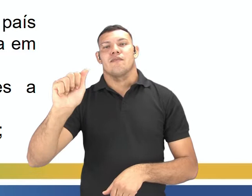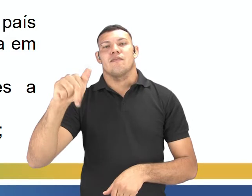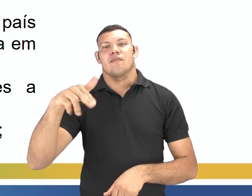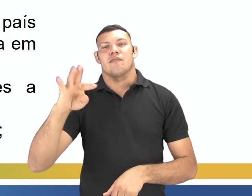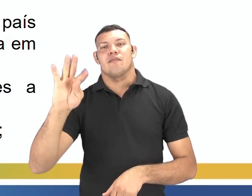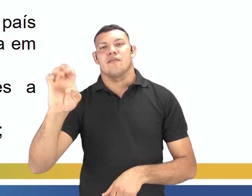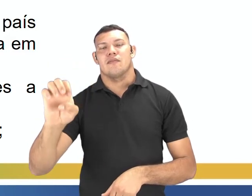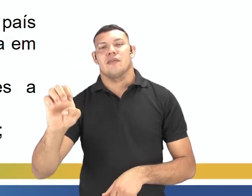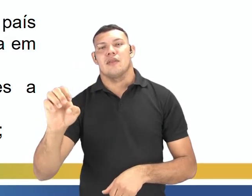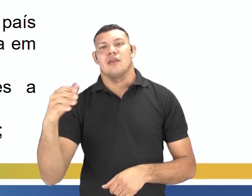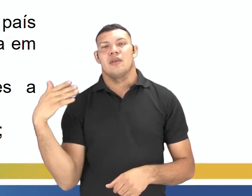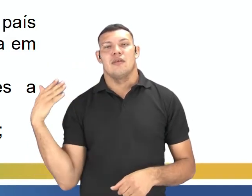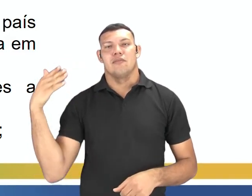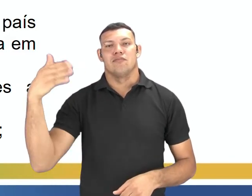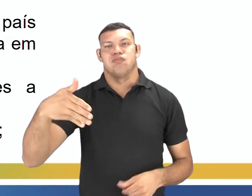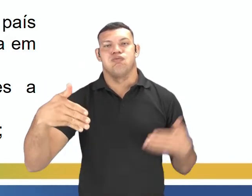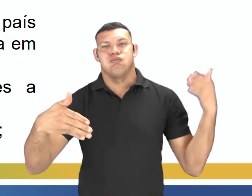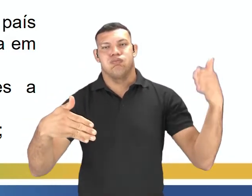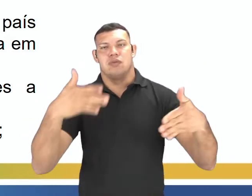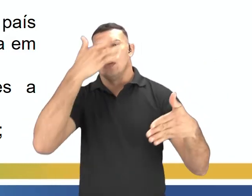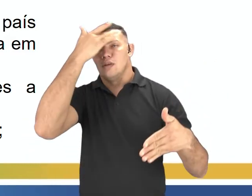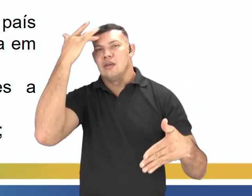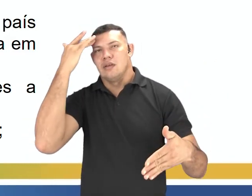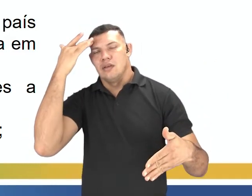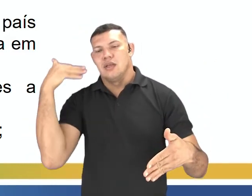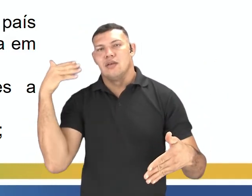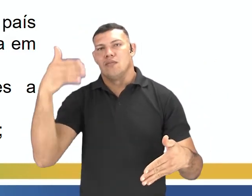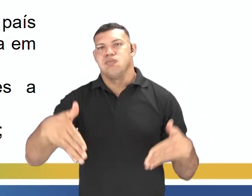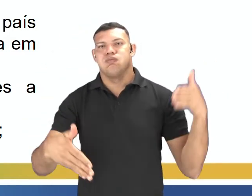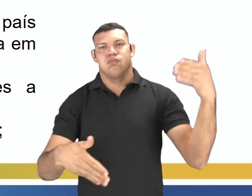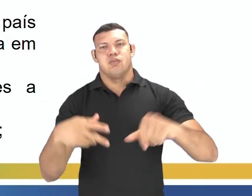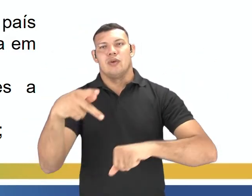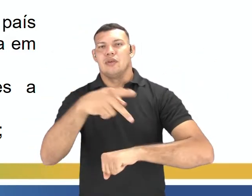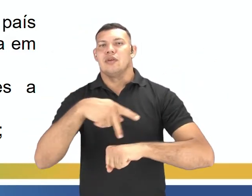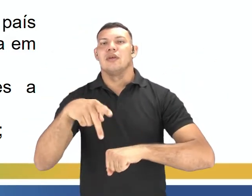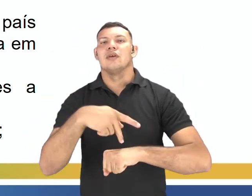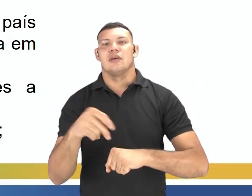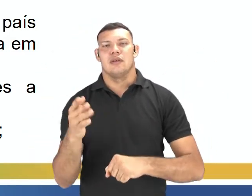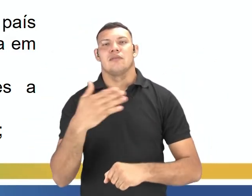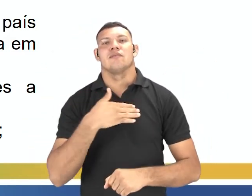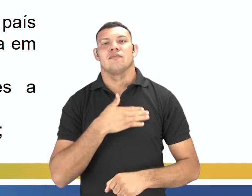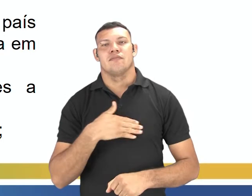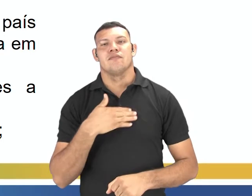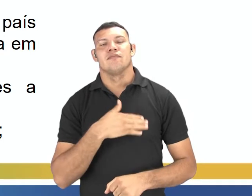país e eu vou migrar para o país que eu desejo entrar, ok?